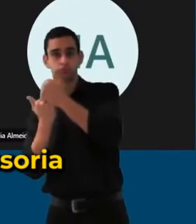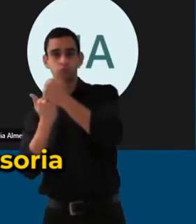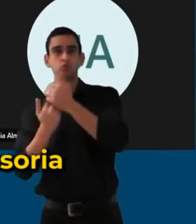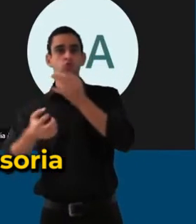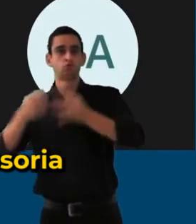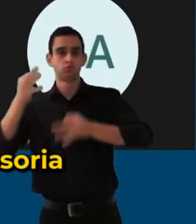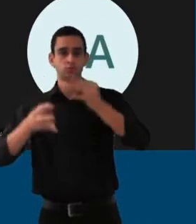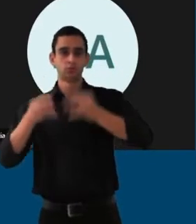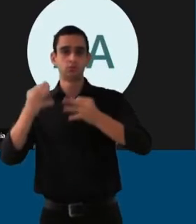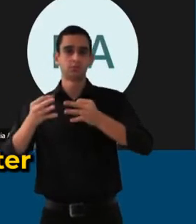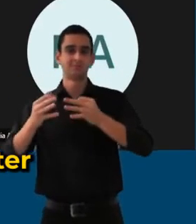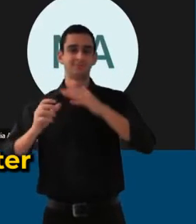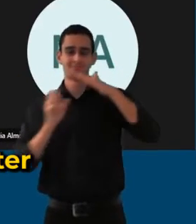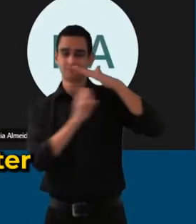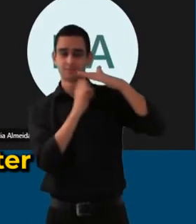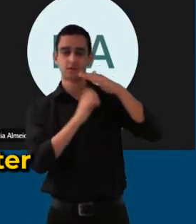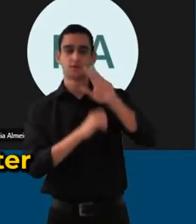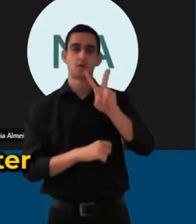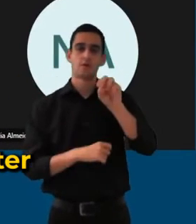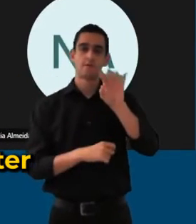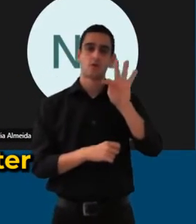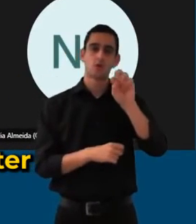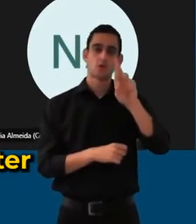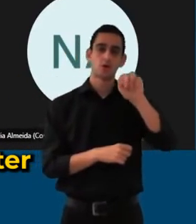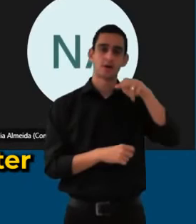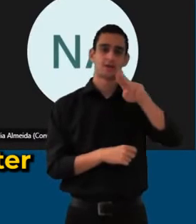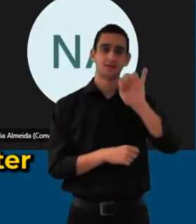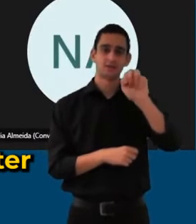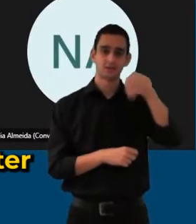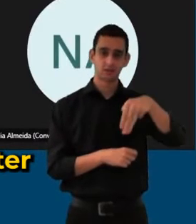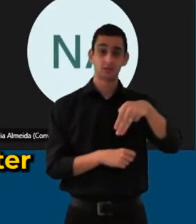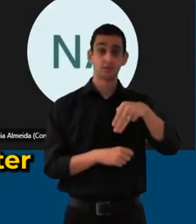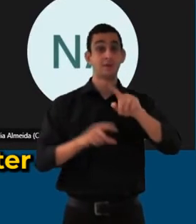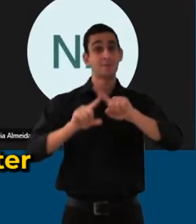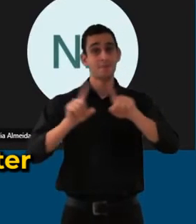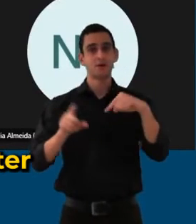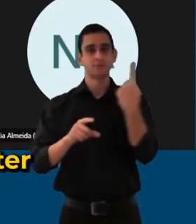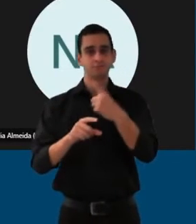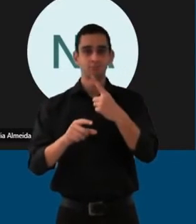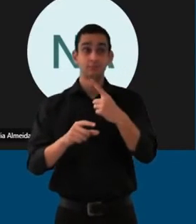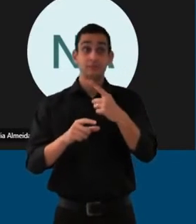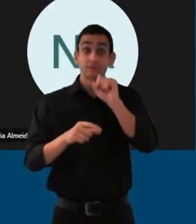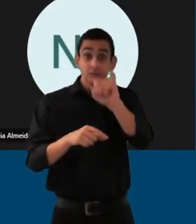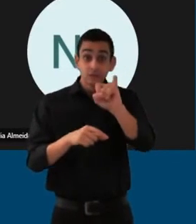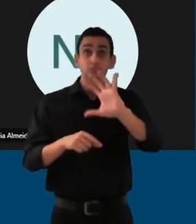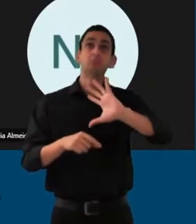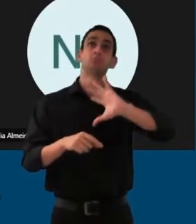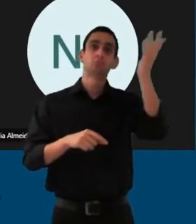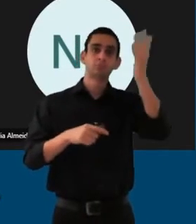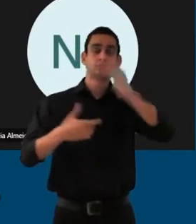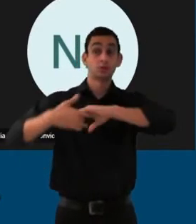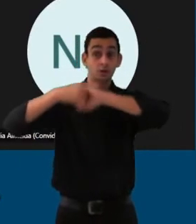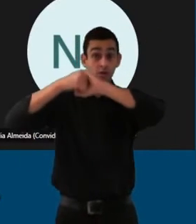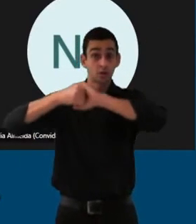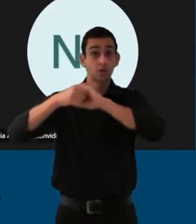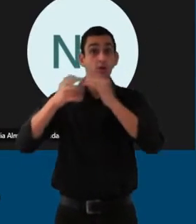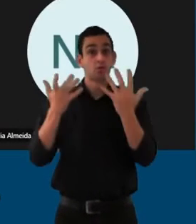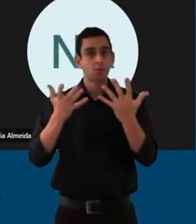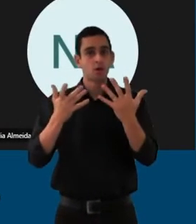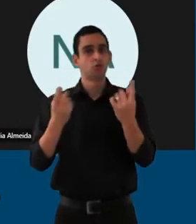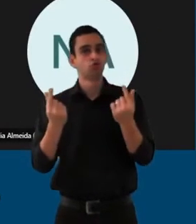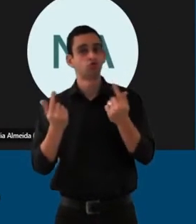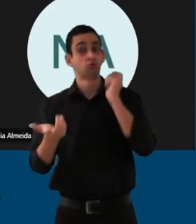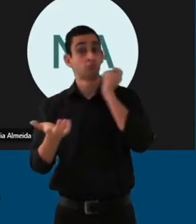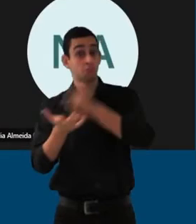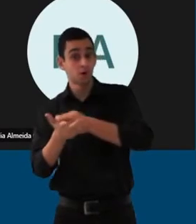assessoria jurídica ambiental nacionalmente, a gente tem que submeter qualquer proposta